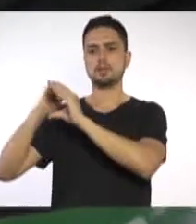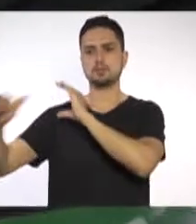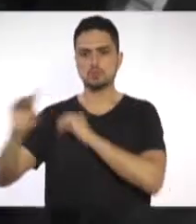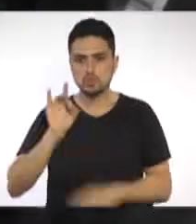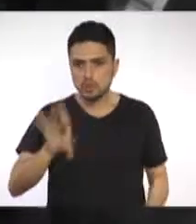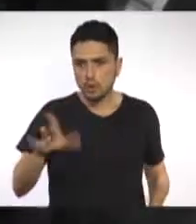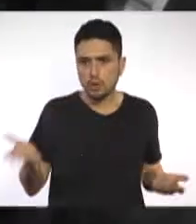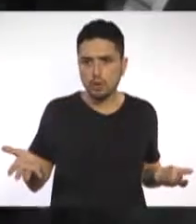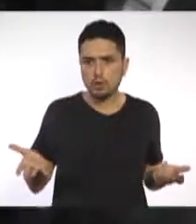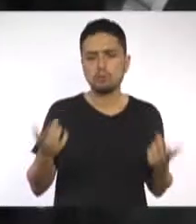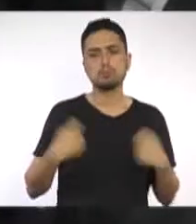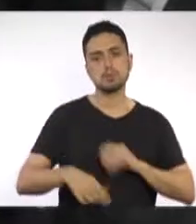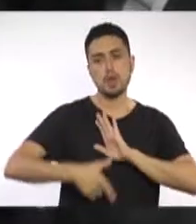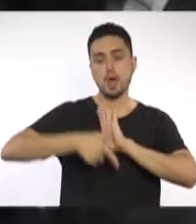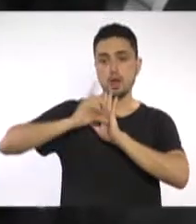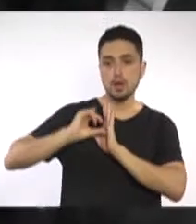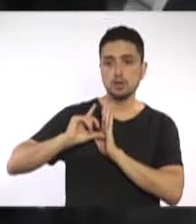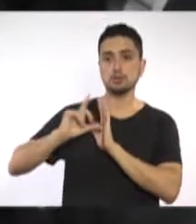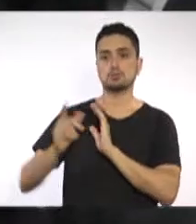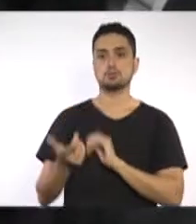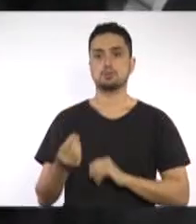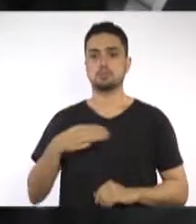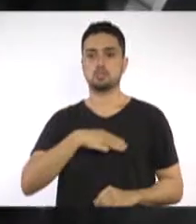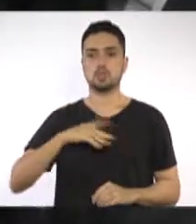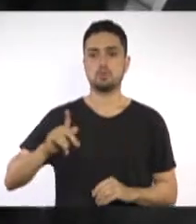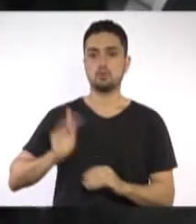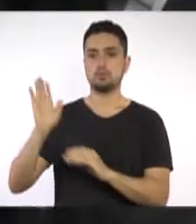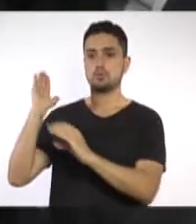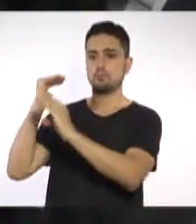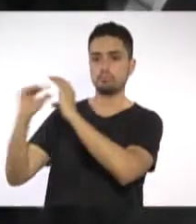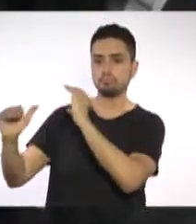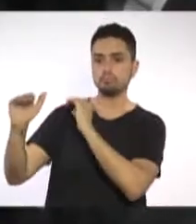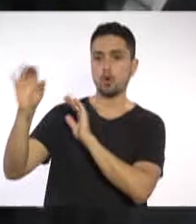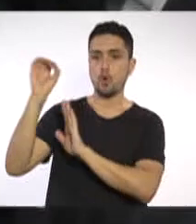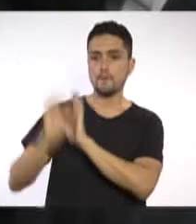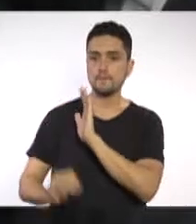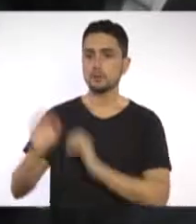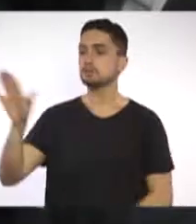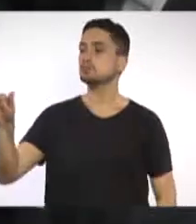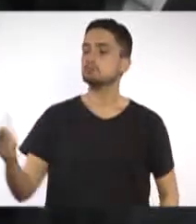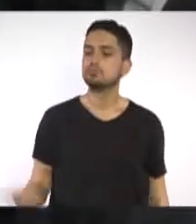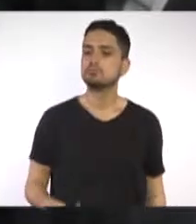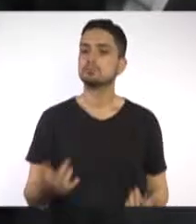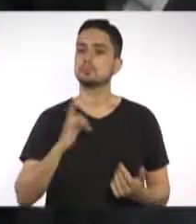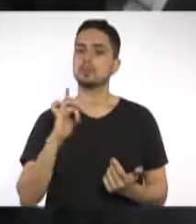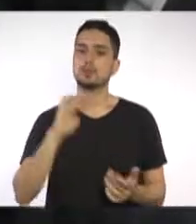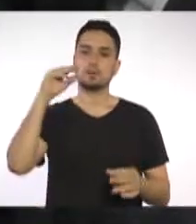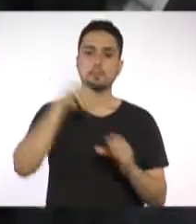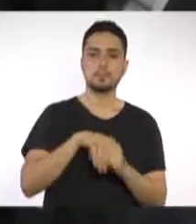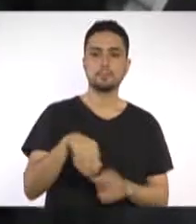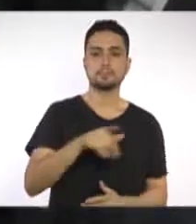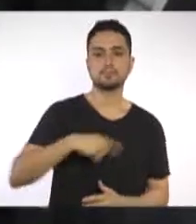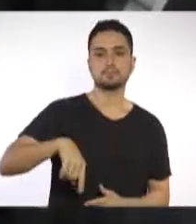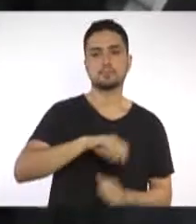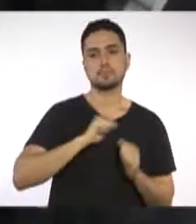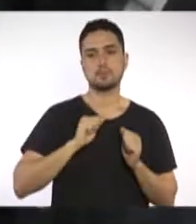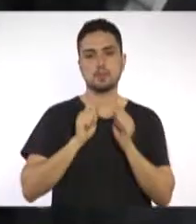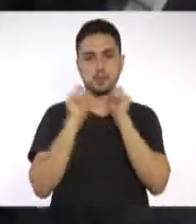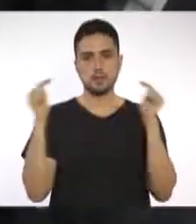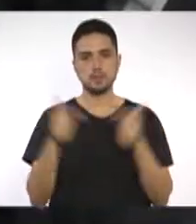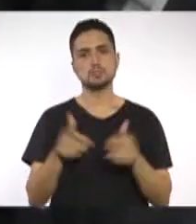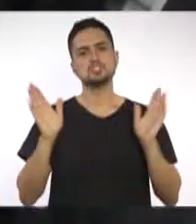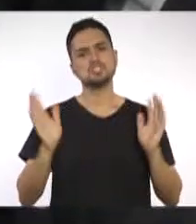que, antes mesmo do envio ao Ministério Público desse ofício, que nós possamos, no âmbito interno, essa casa já foi depreciada durante